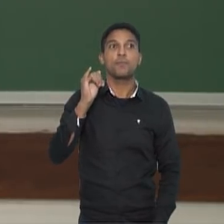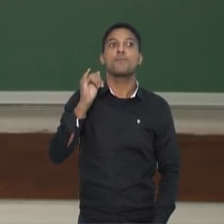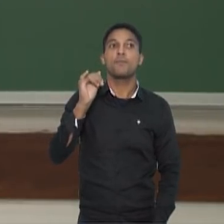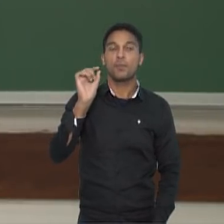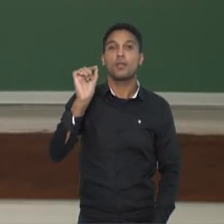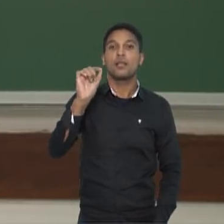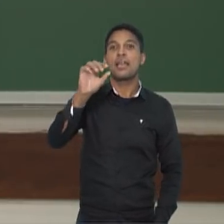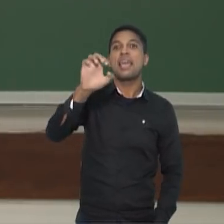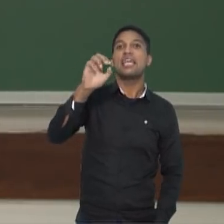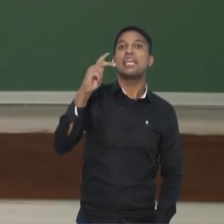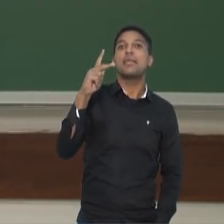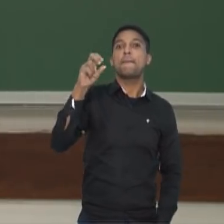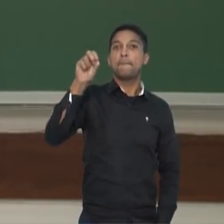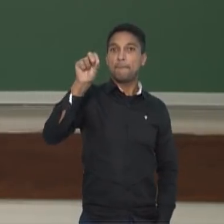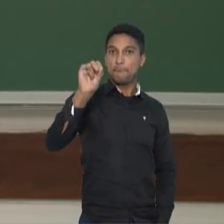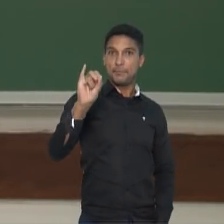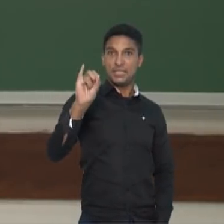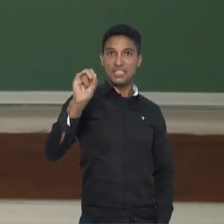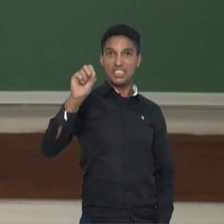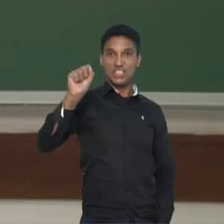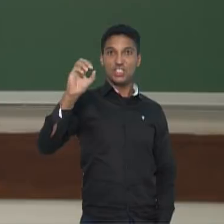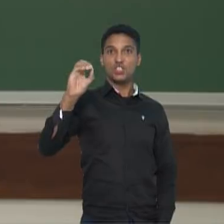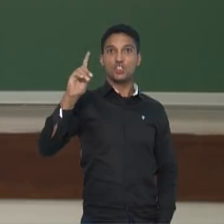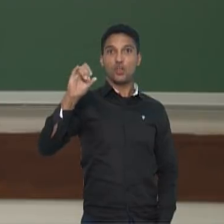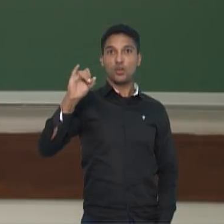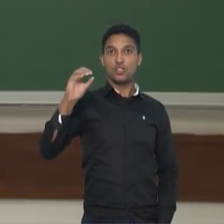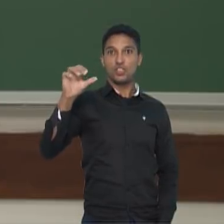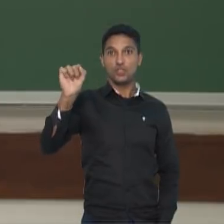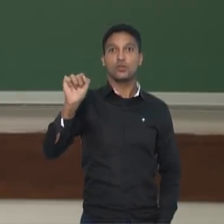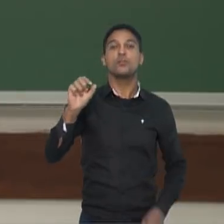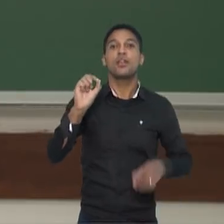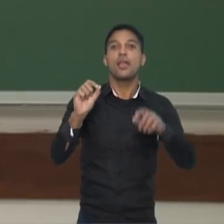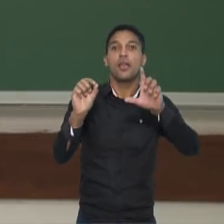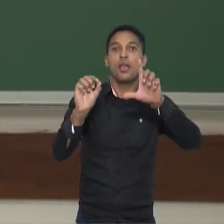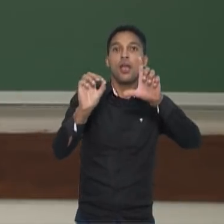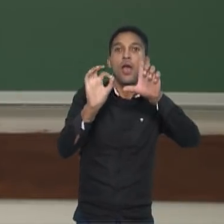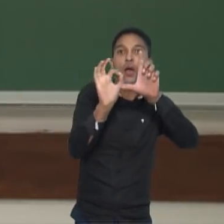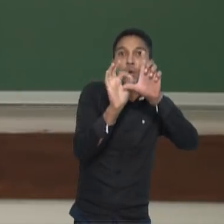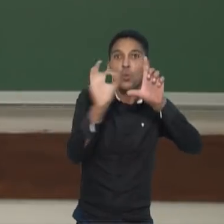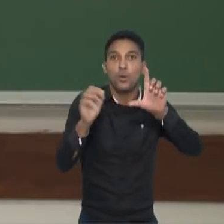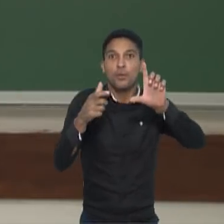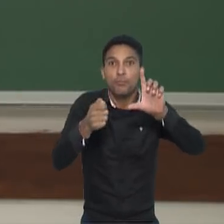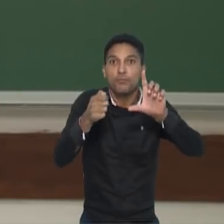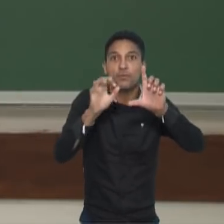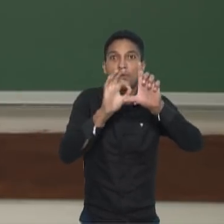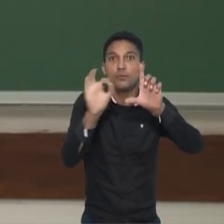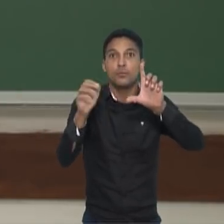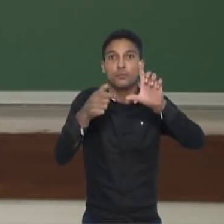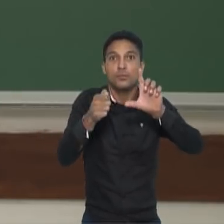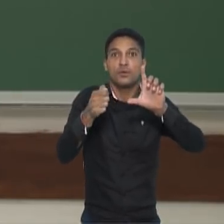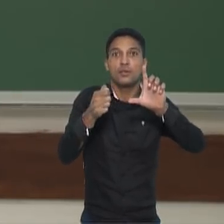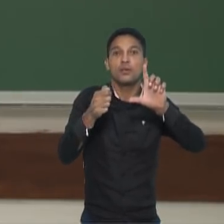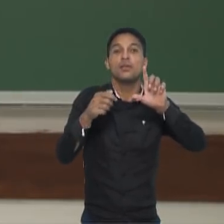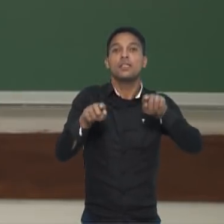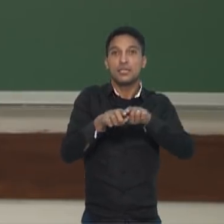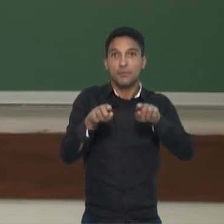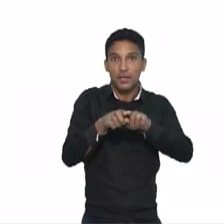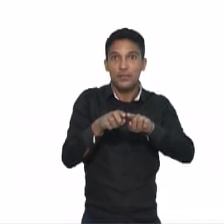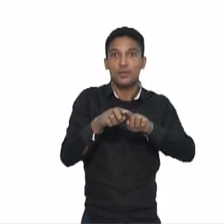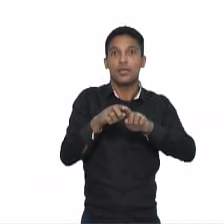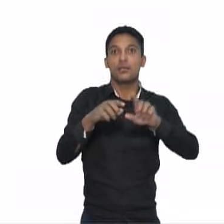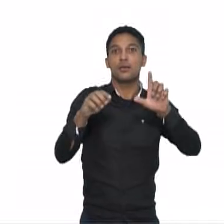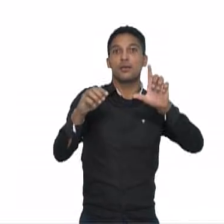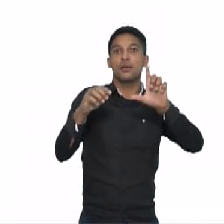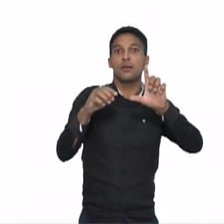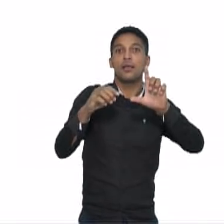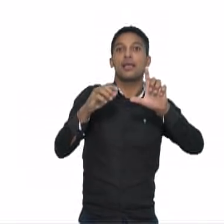dos episódios e capítulos, formas de comunicação. A gente vai focar nas telenovelas e nas séries. Também a gente vai